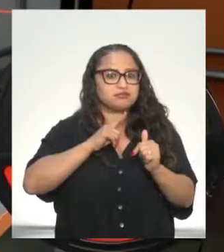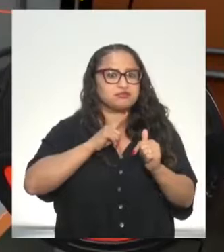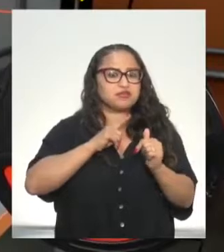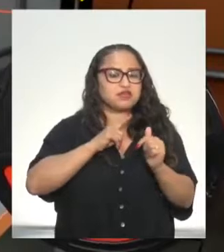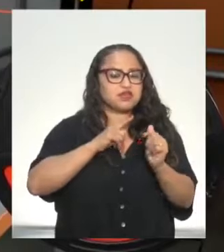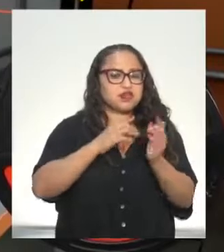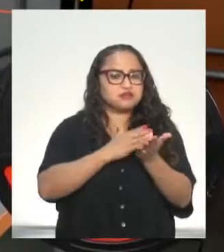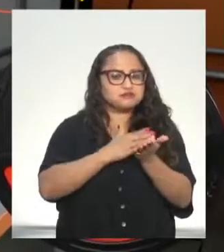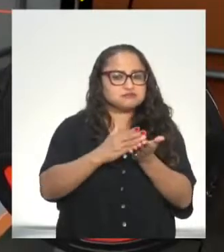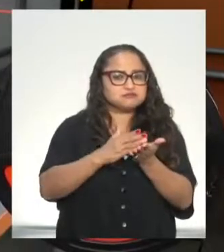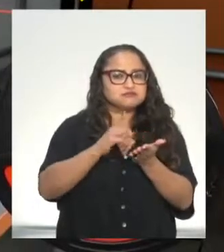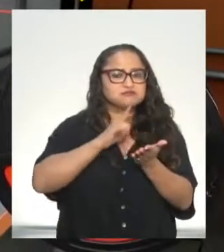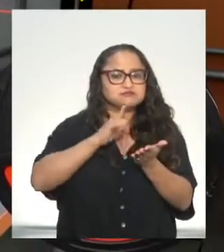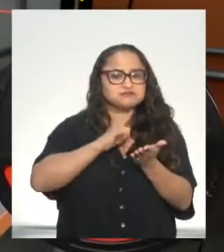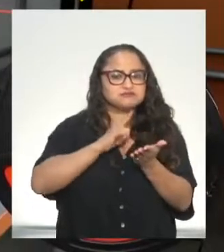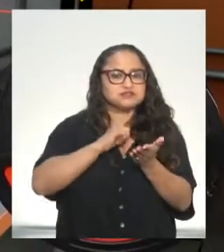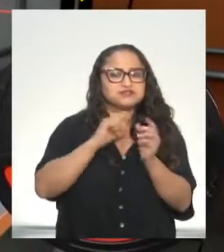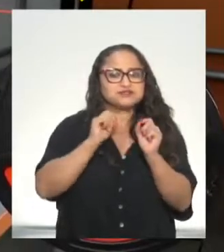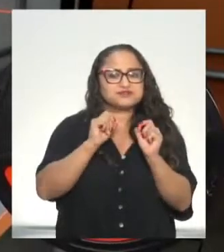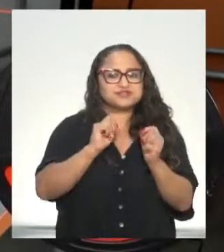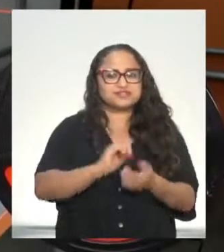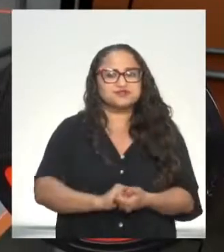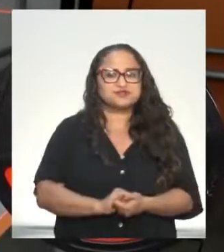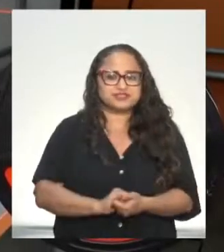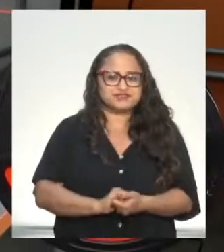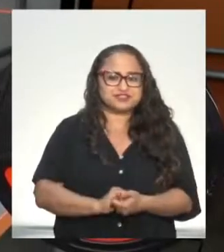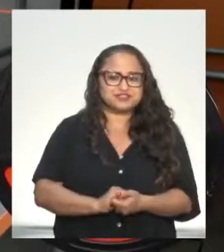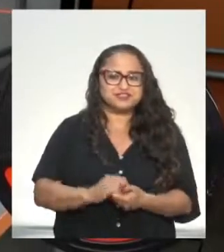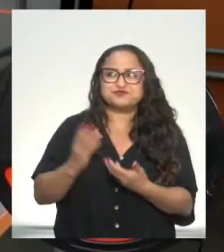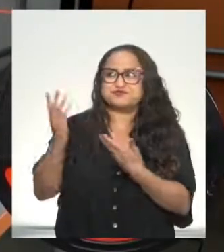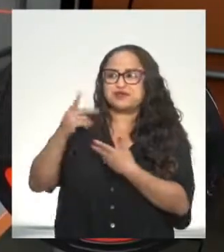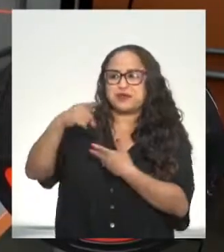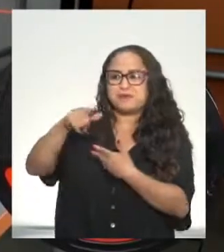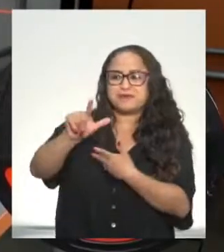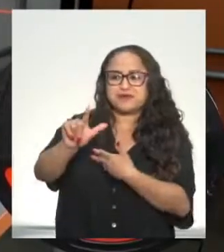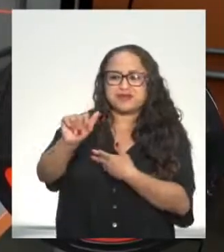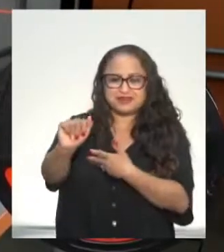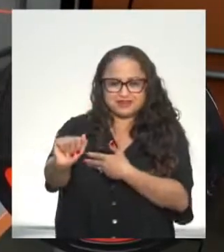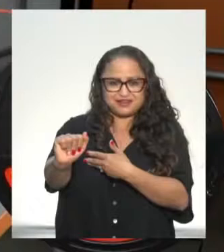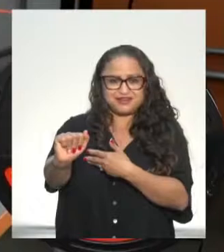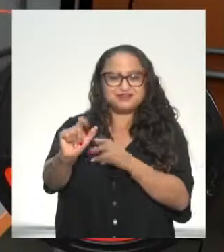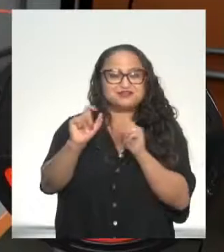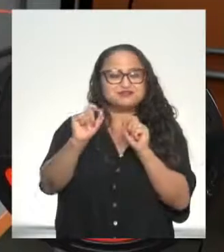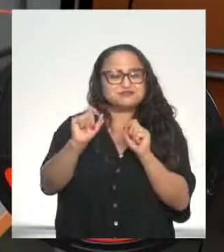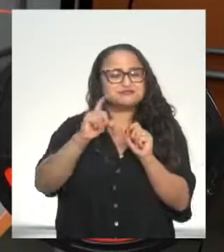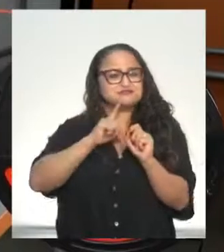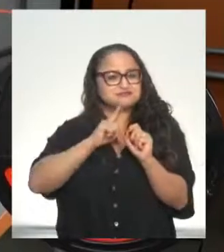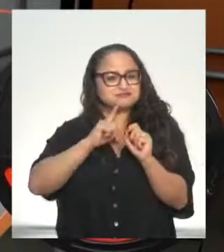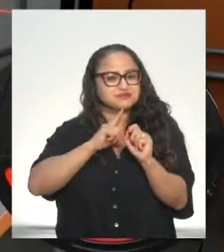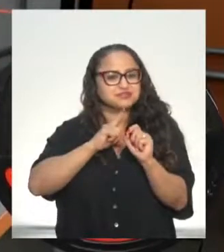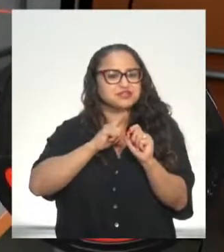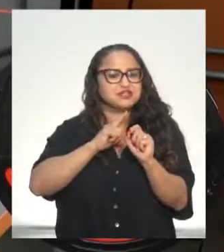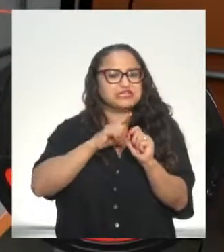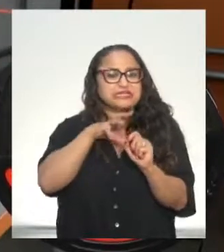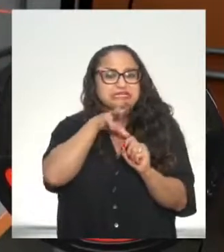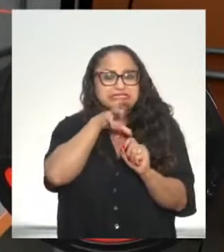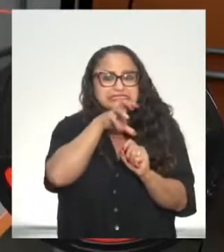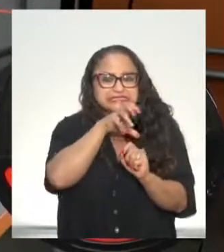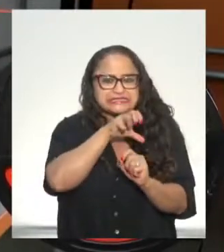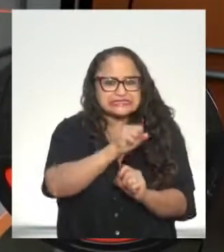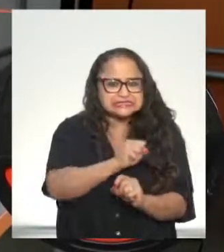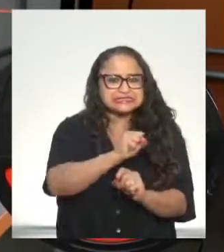nós temos um rolo de filamento do tipo PLA, e ela passa pelo bico extrusor, que ele aquece esse